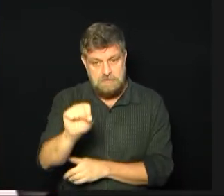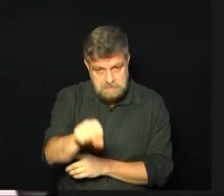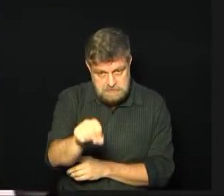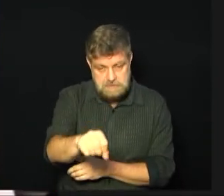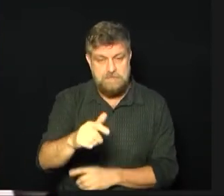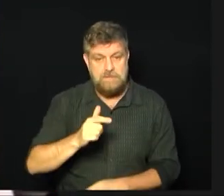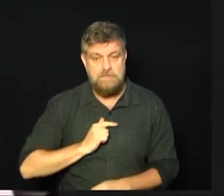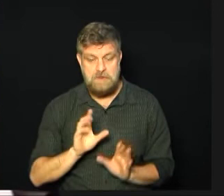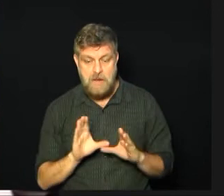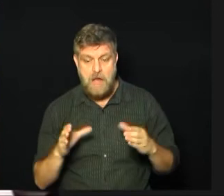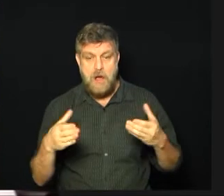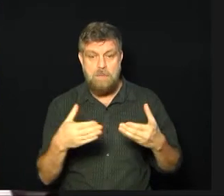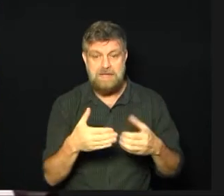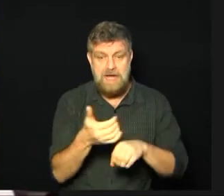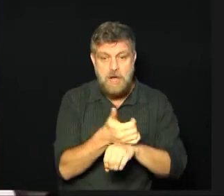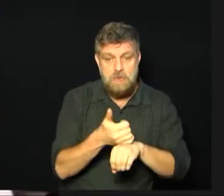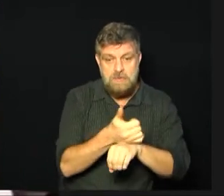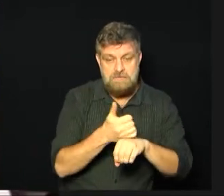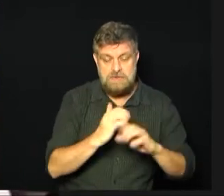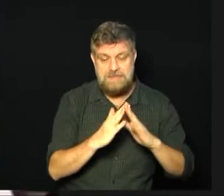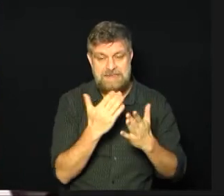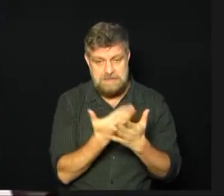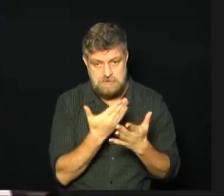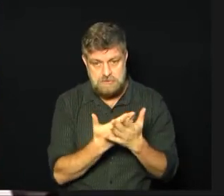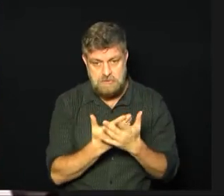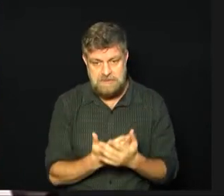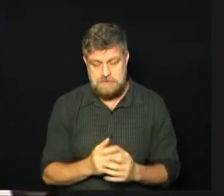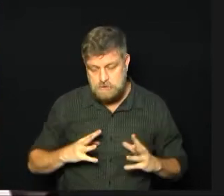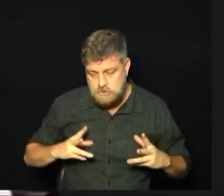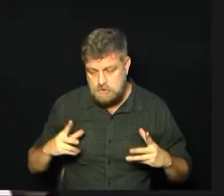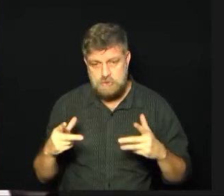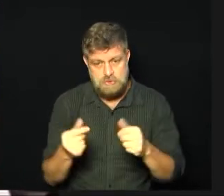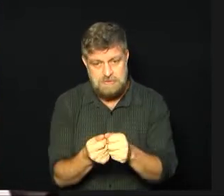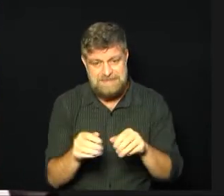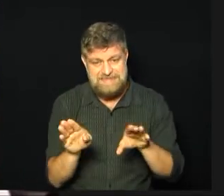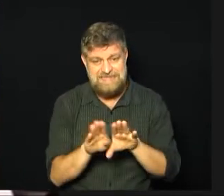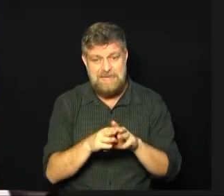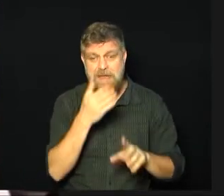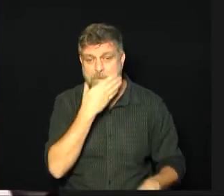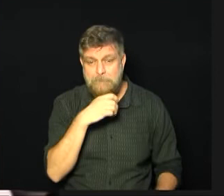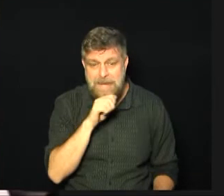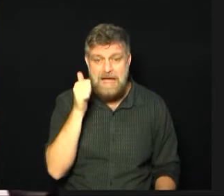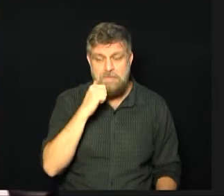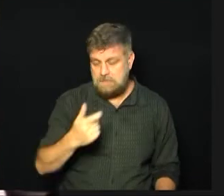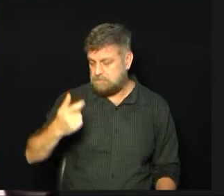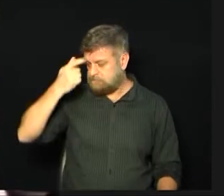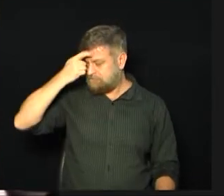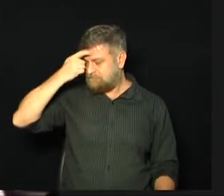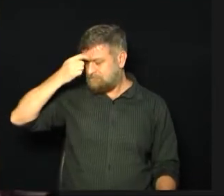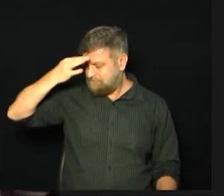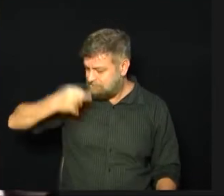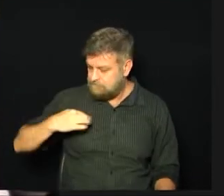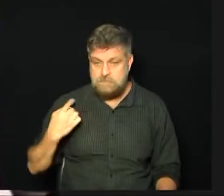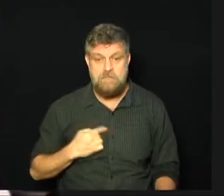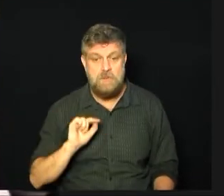e que as comunidades escolares de todas as escolas e todos os pais ficassem cientes disso, né?